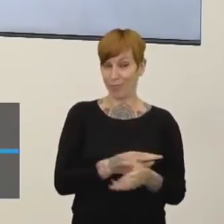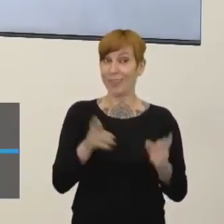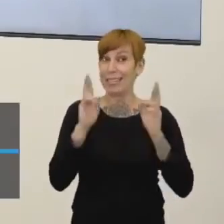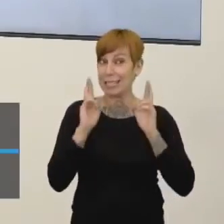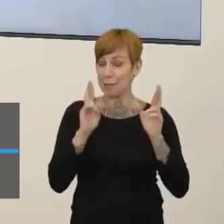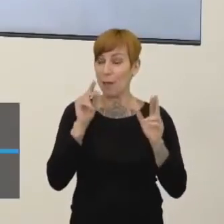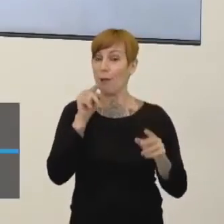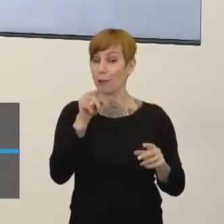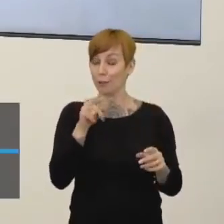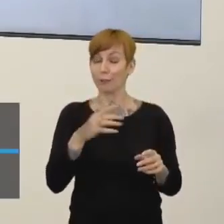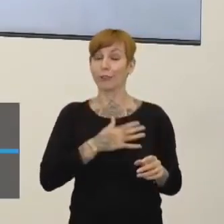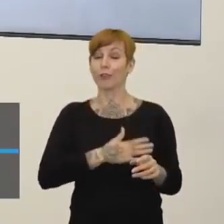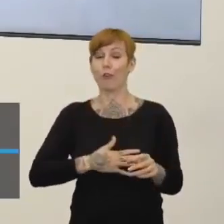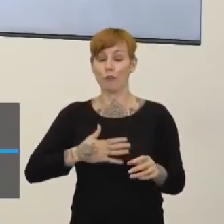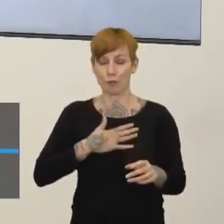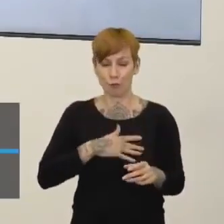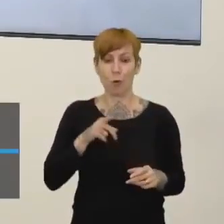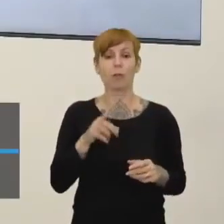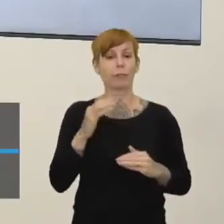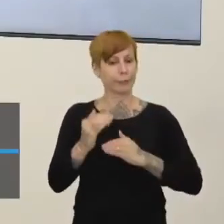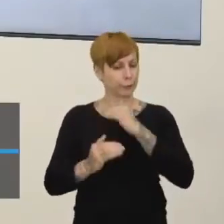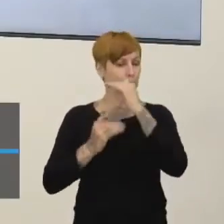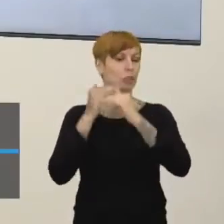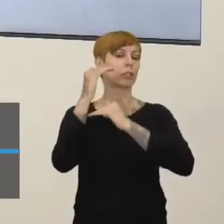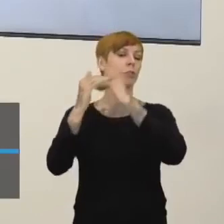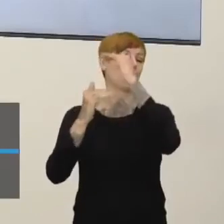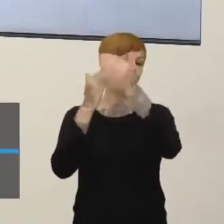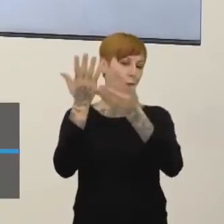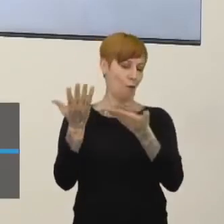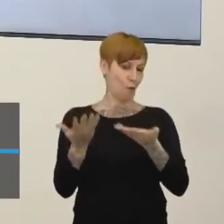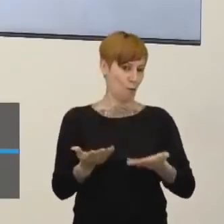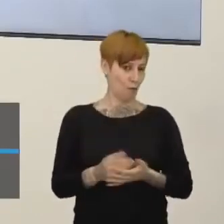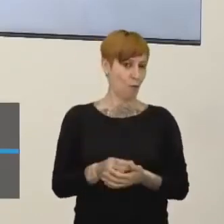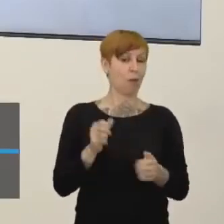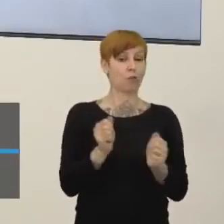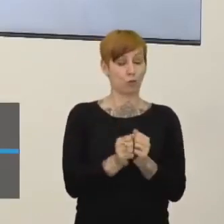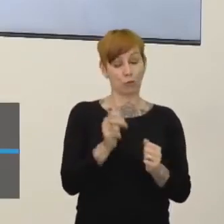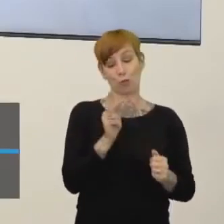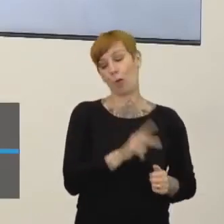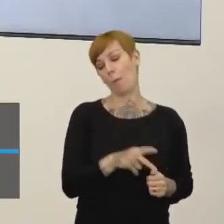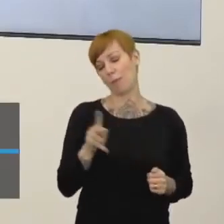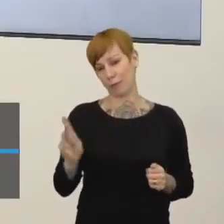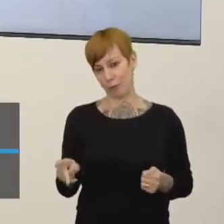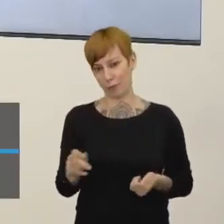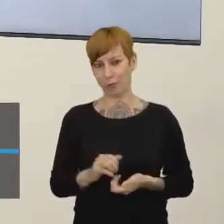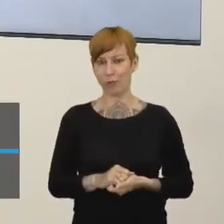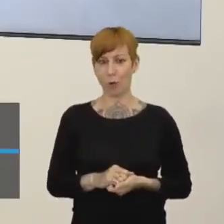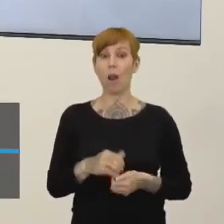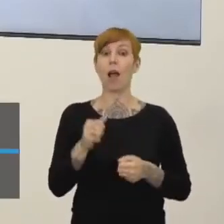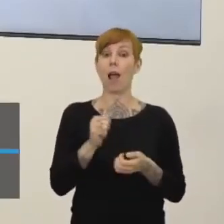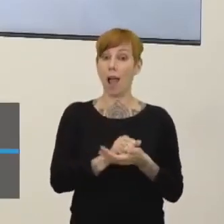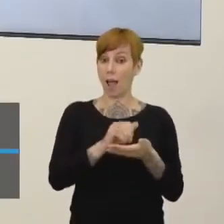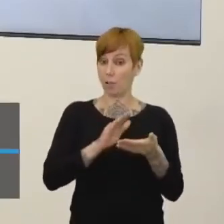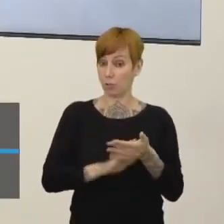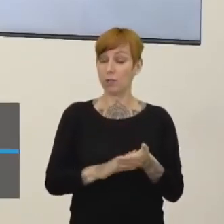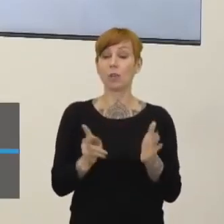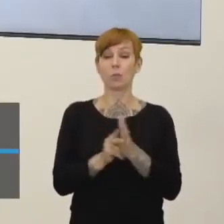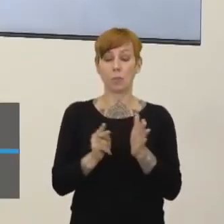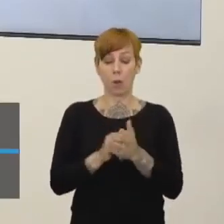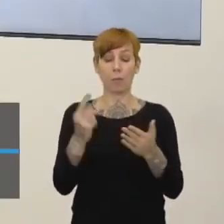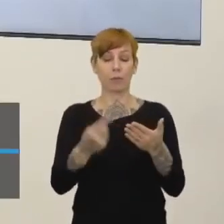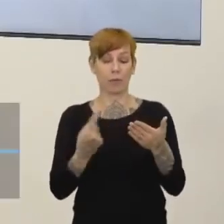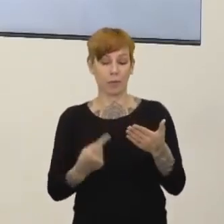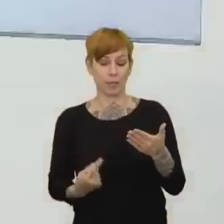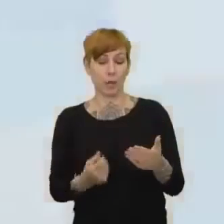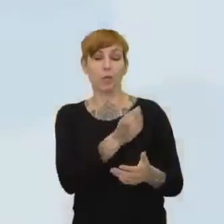para você, que você consiga desenvolver melhor aí com o seu professor. Faça, então, as atividades do caderno do aluno, tá?